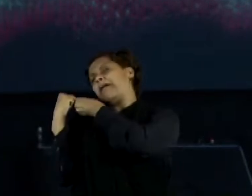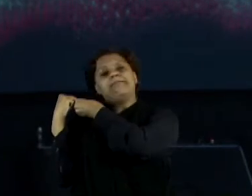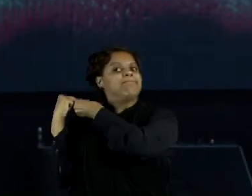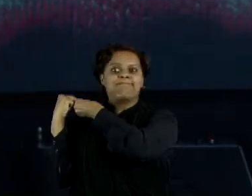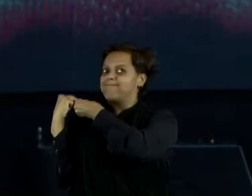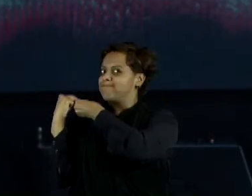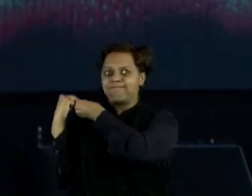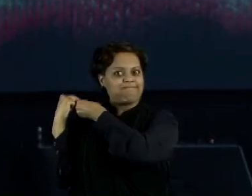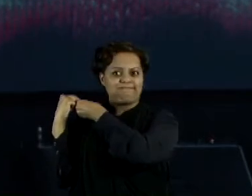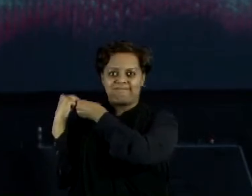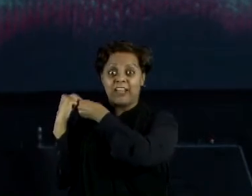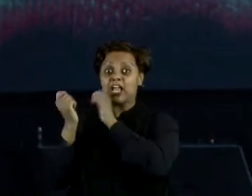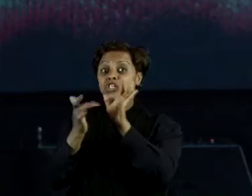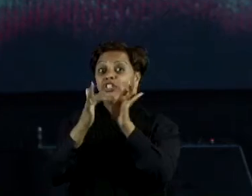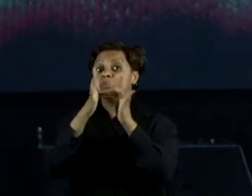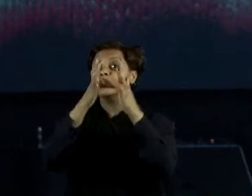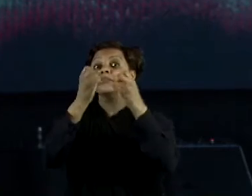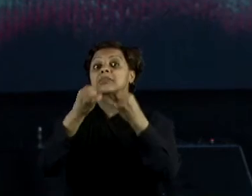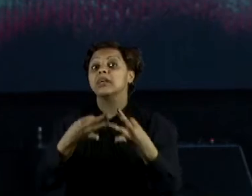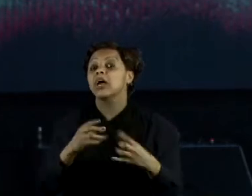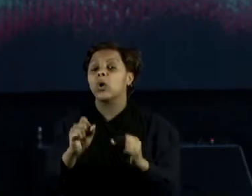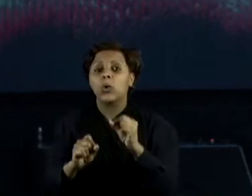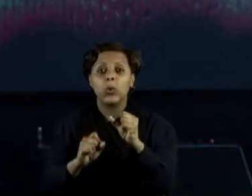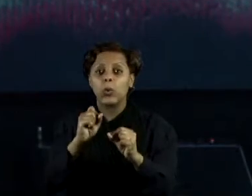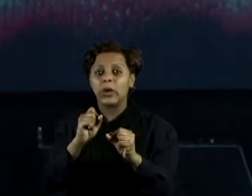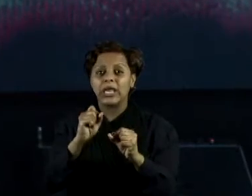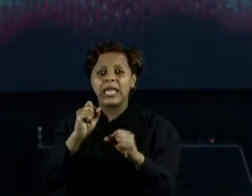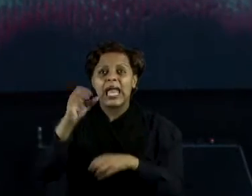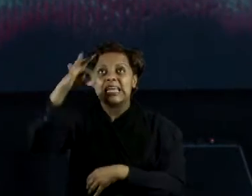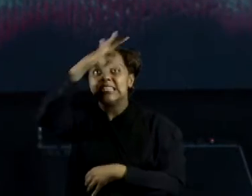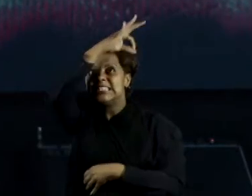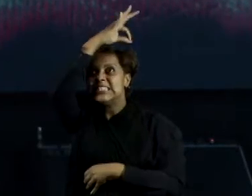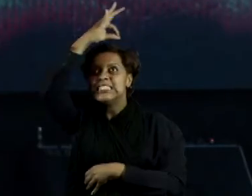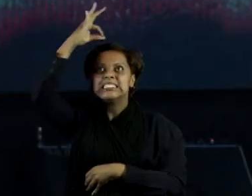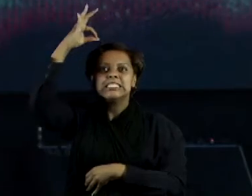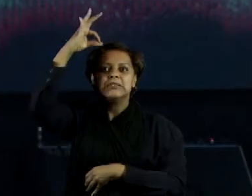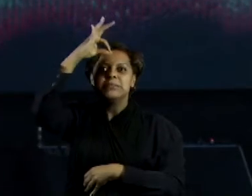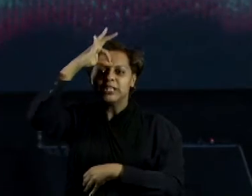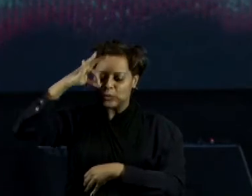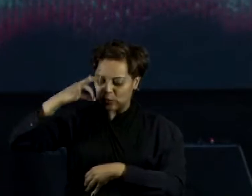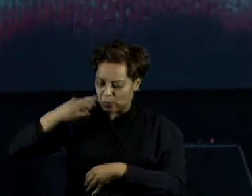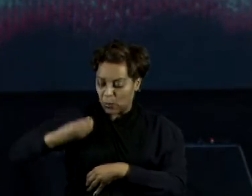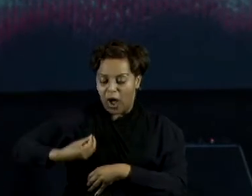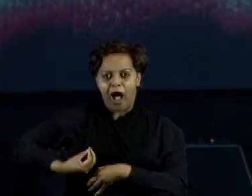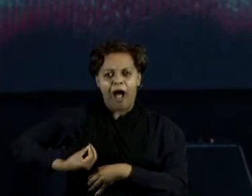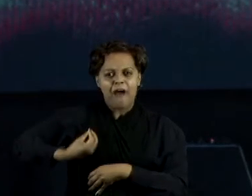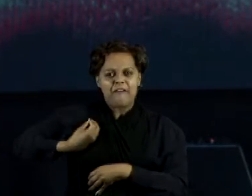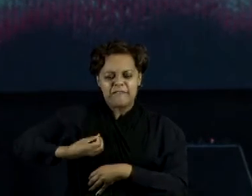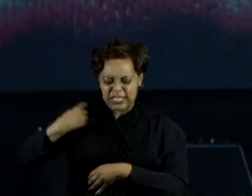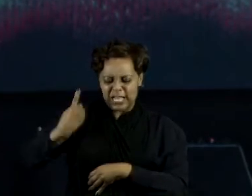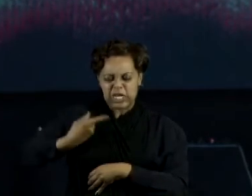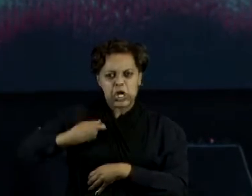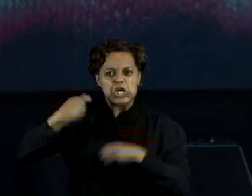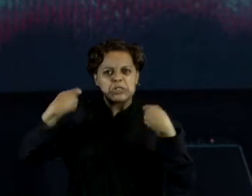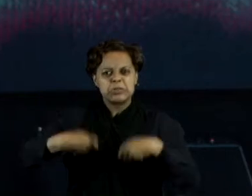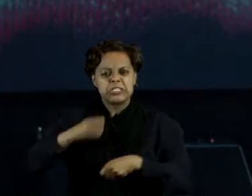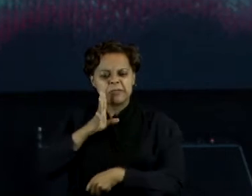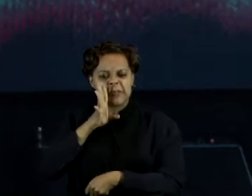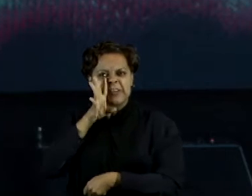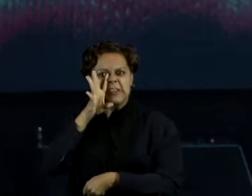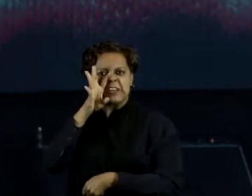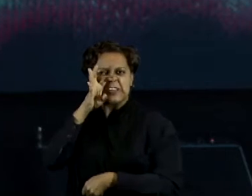obviamente, em primeiro lugar, desse aspecto espiritual, da vida espiritual, que devemos ficar fiéis até o